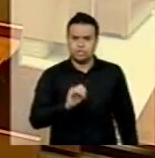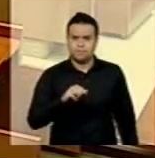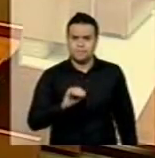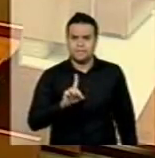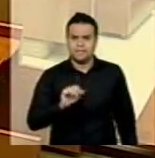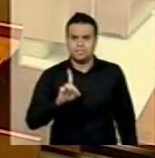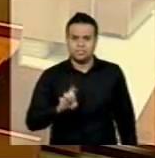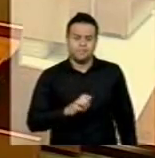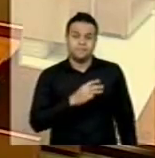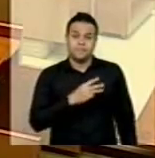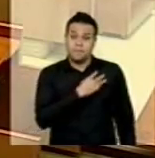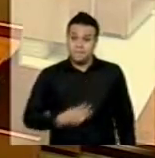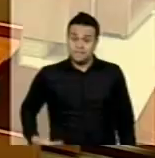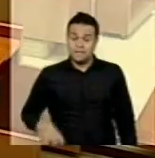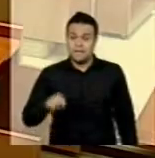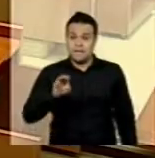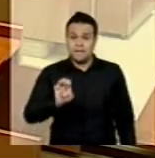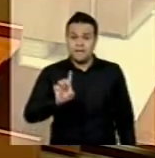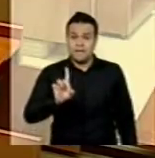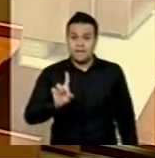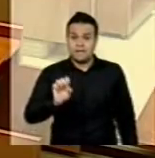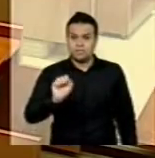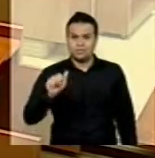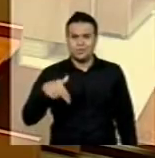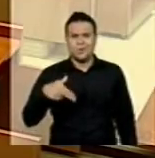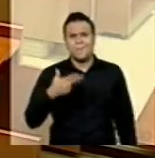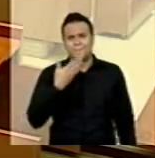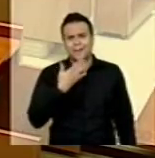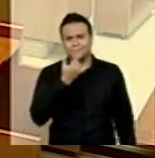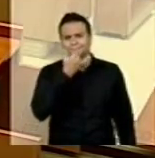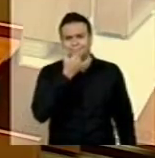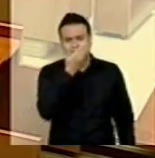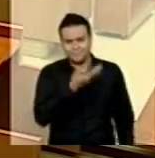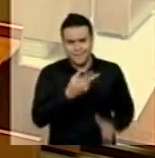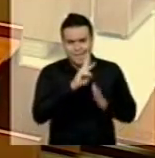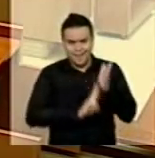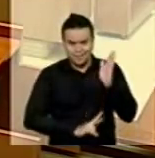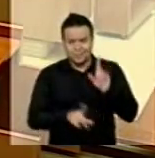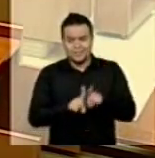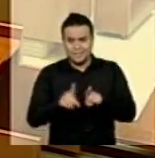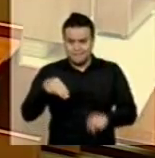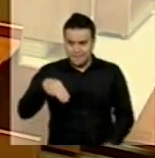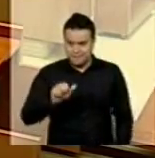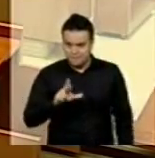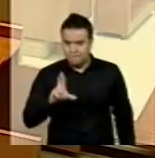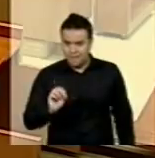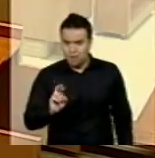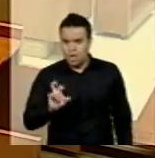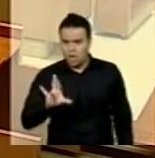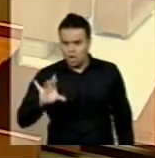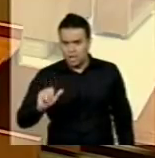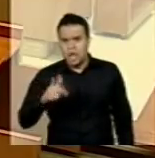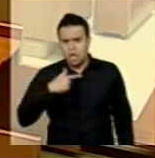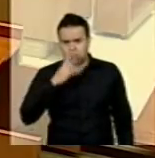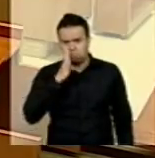Fachin. Senhora Presidente, peço todas as vênias ao eminente ministro relator, ministro Marco Aurélio. Estou acompanhando a divergência